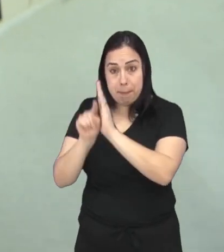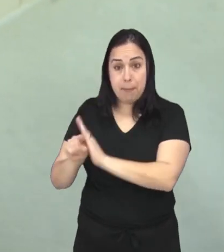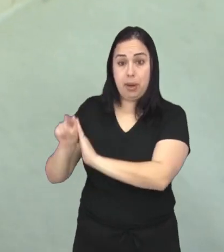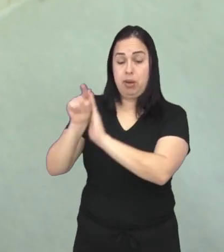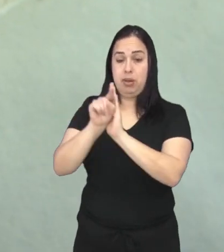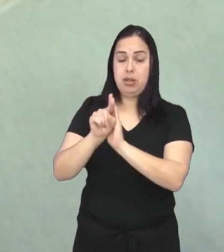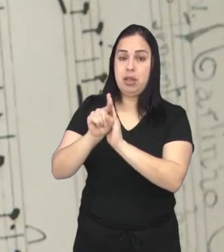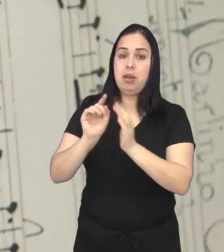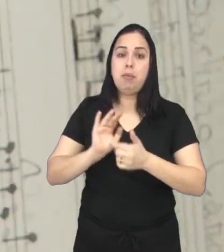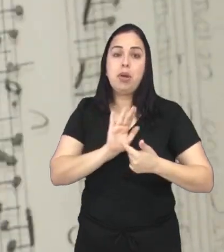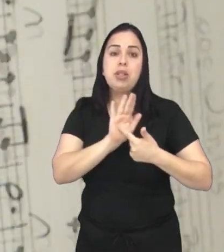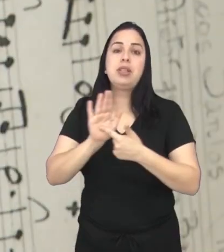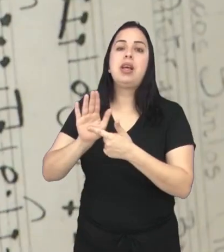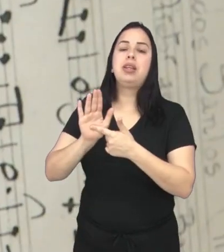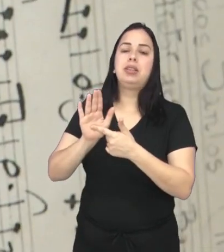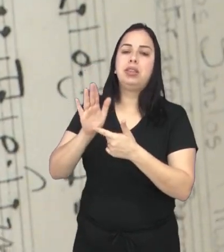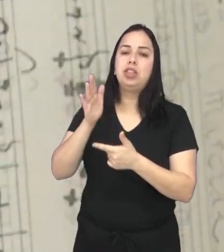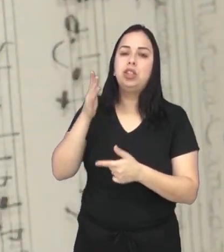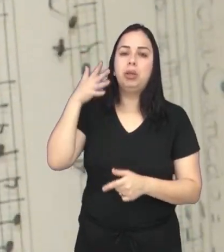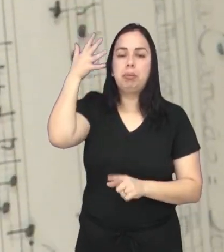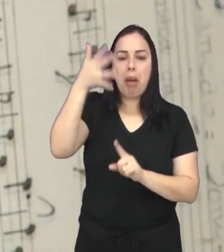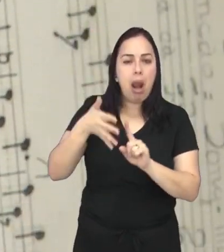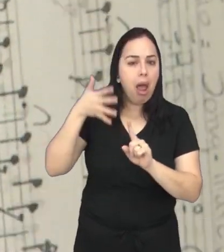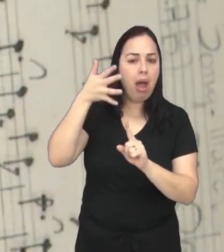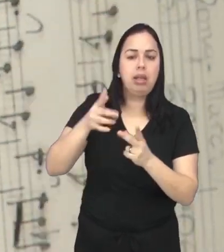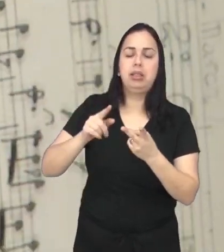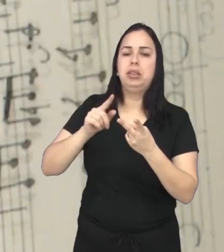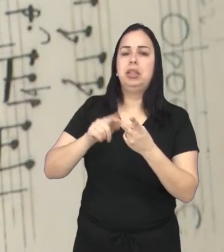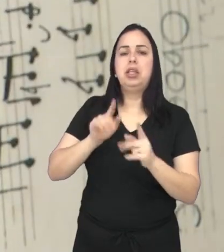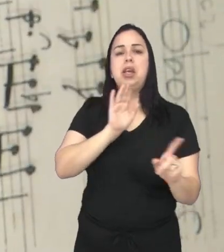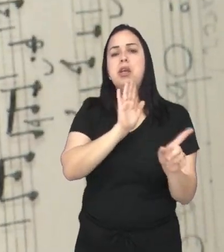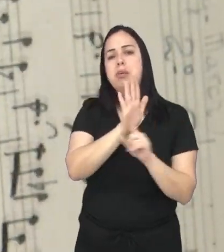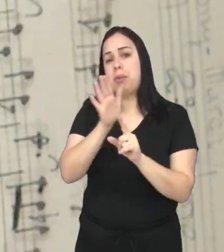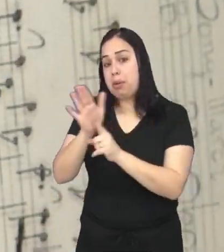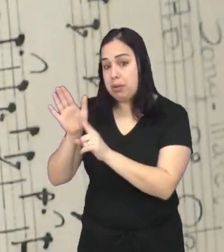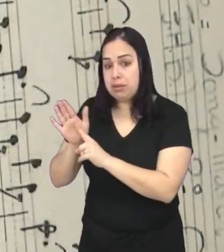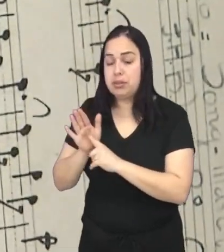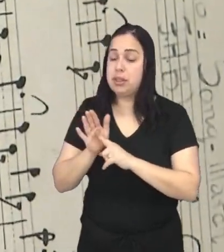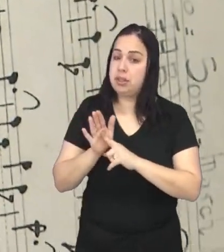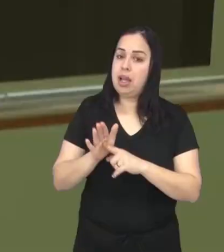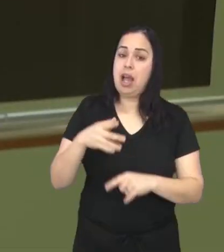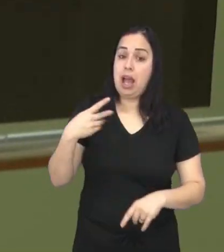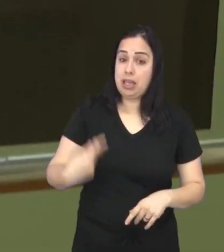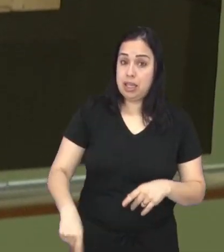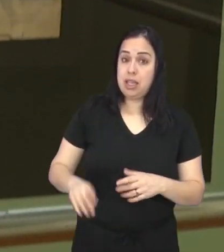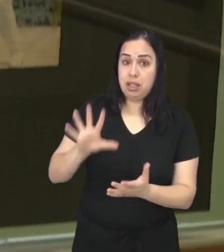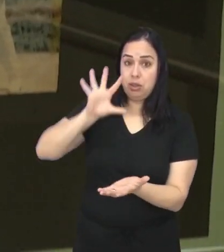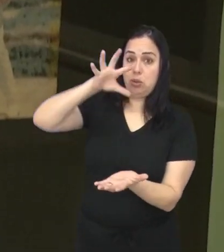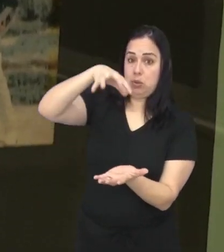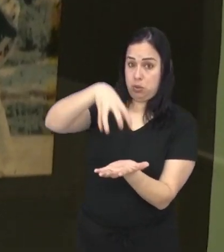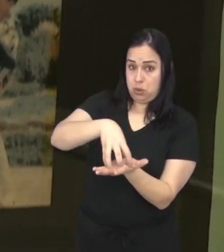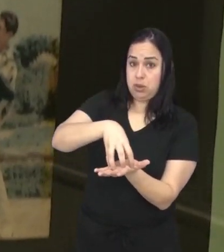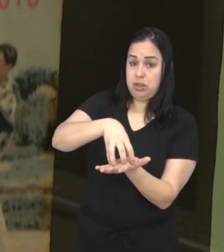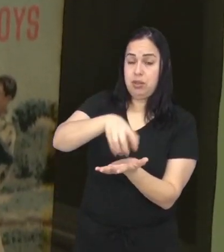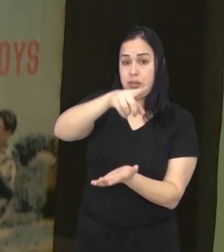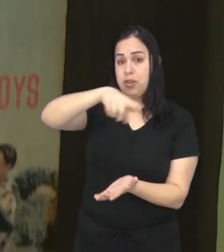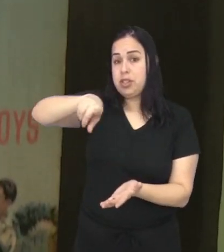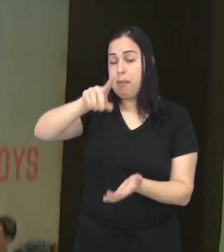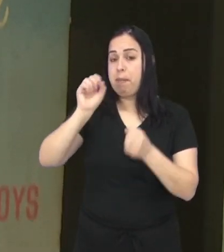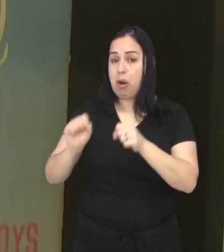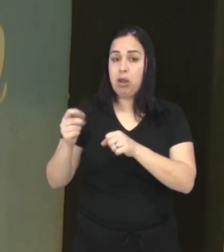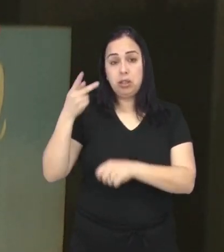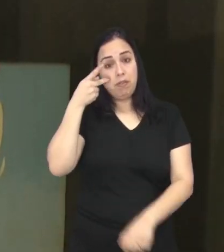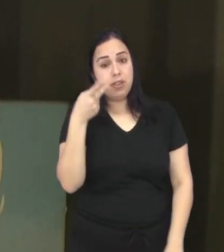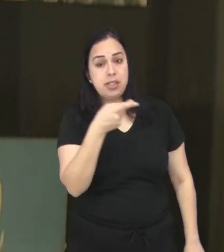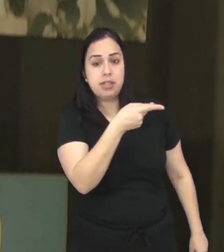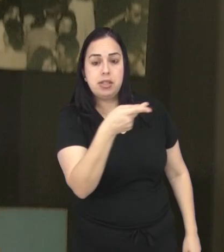de pesquisas, apresentações musicais, palestras e mesmo exposições. Inclusive, aqui no pavilhão Marina Crespi,